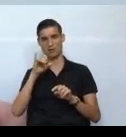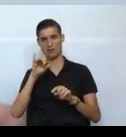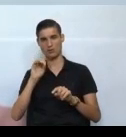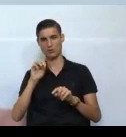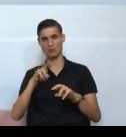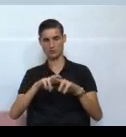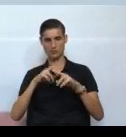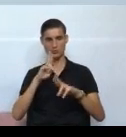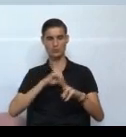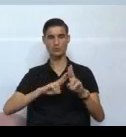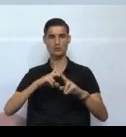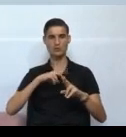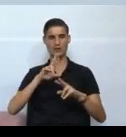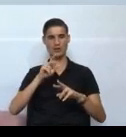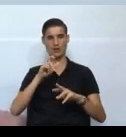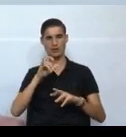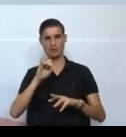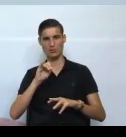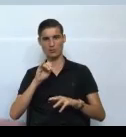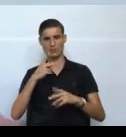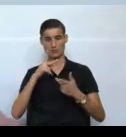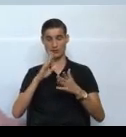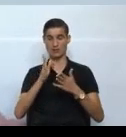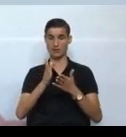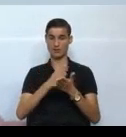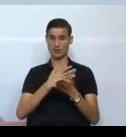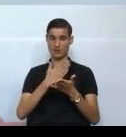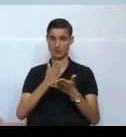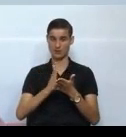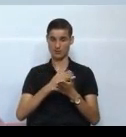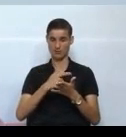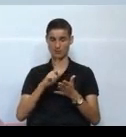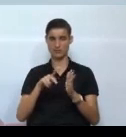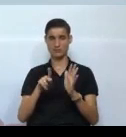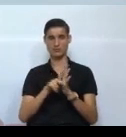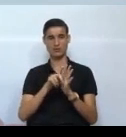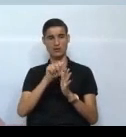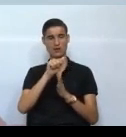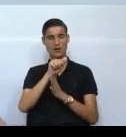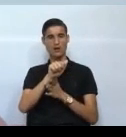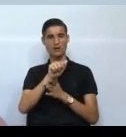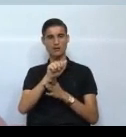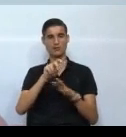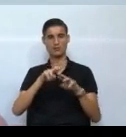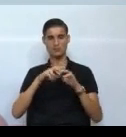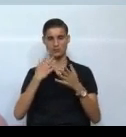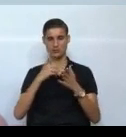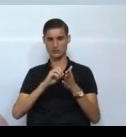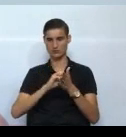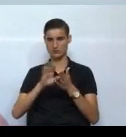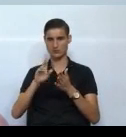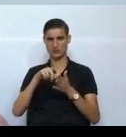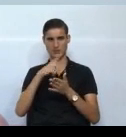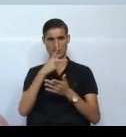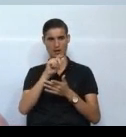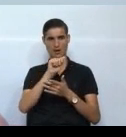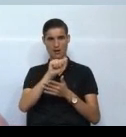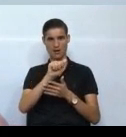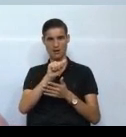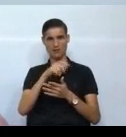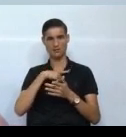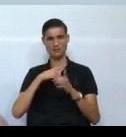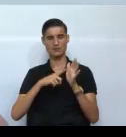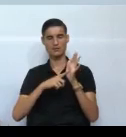vou utilizar R como raio. Lá no seu livro, ele está trabalhando com A. Então, se aparecer o A lá no seu livro, na hora